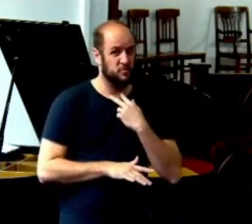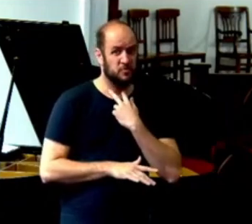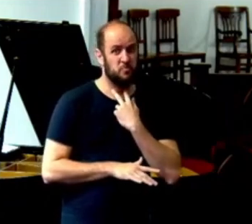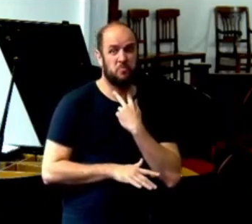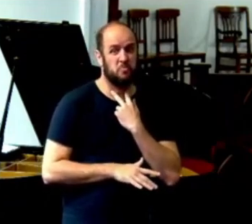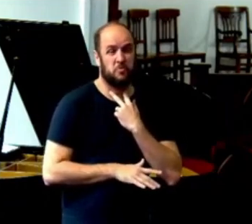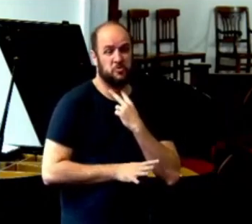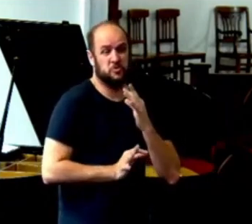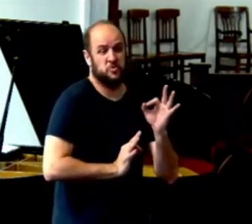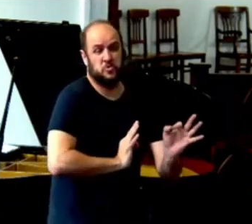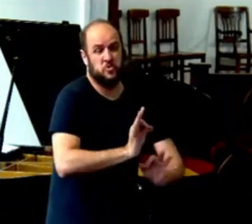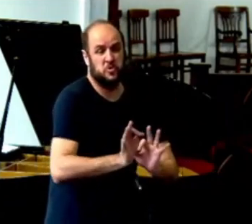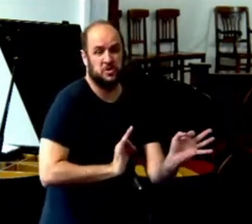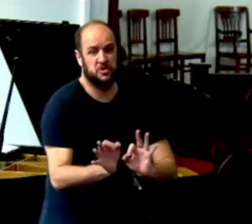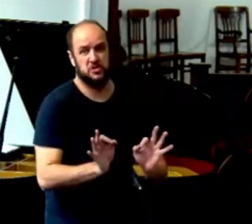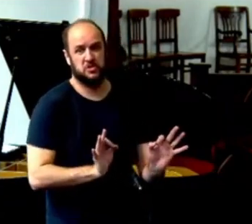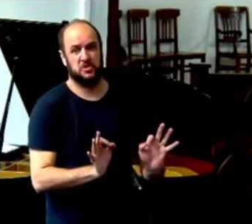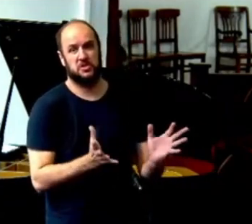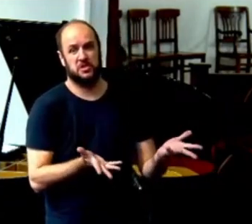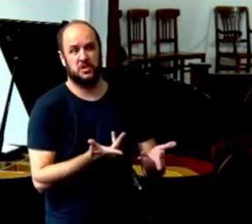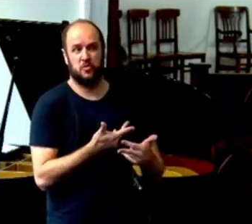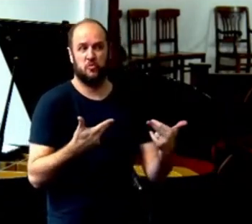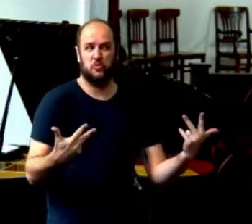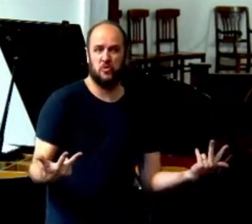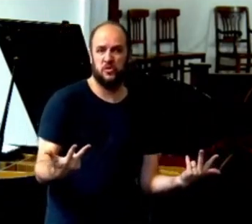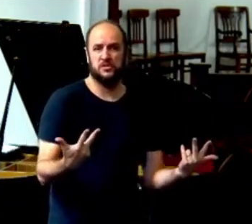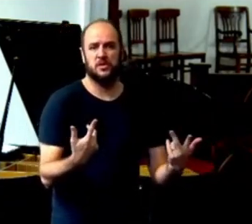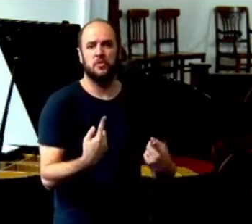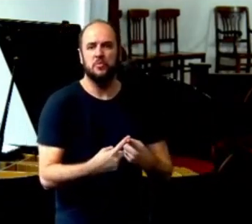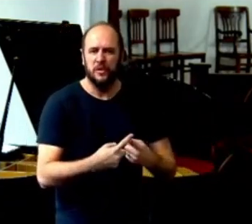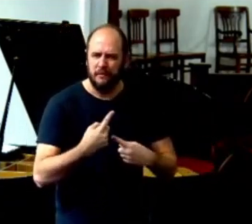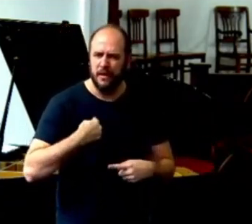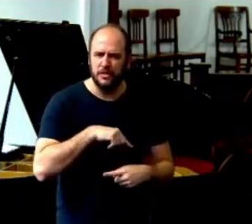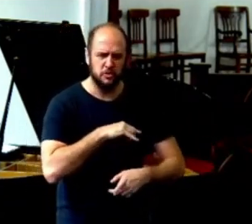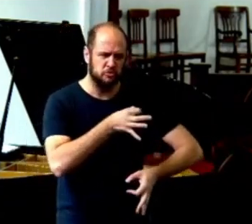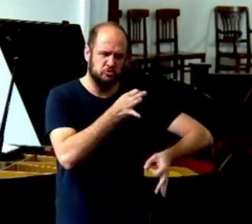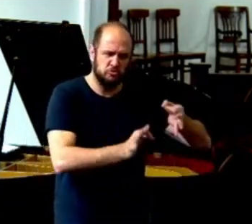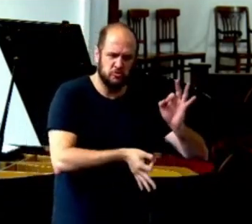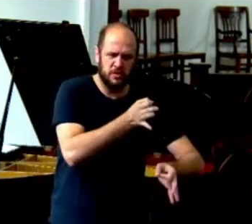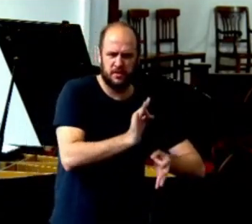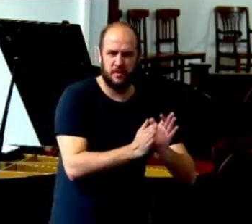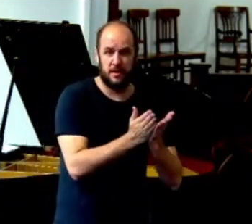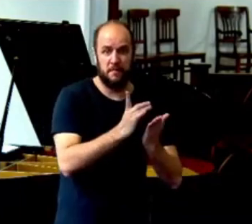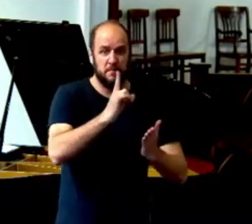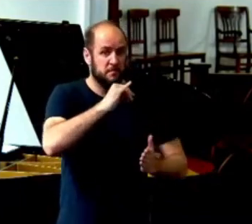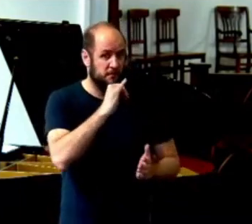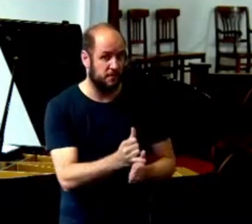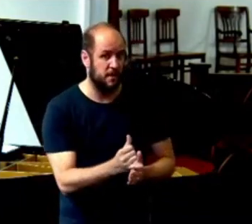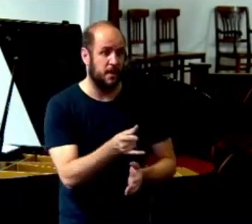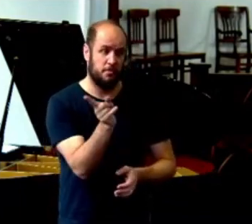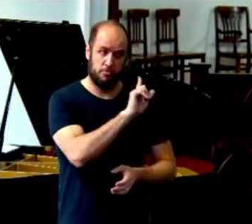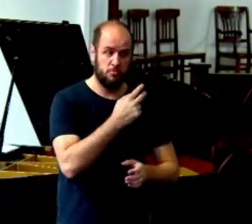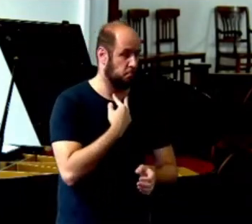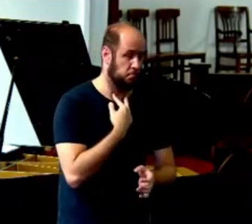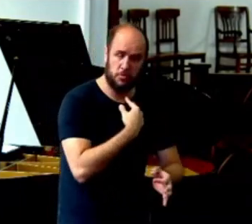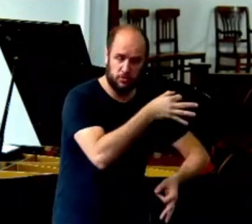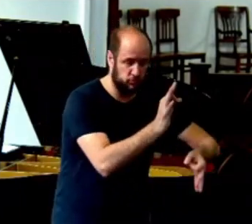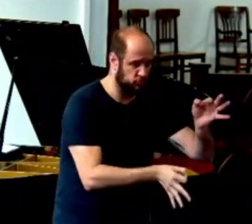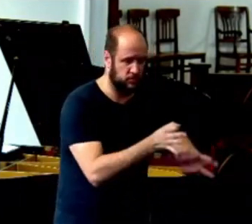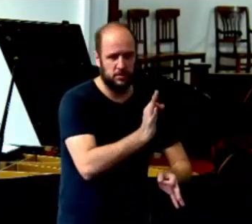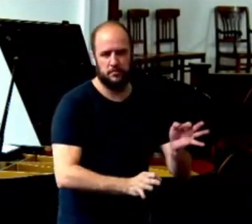ser corrigidas, porque não podemos julgar, porque a Bíblia diz: não